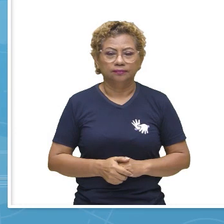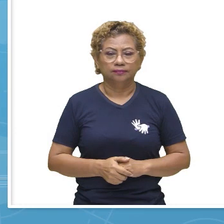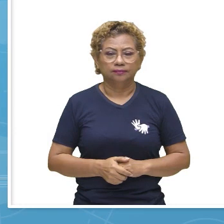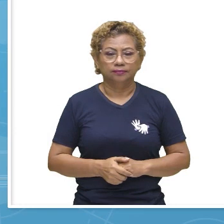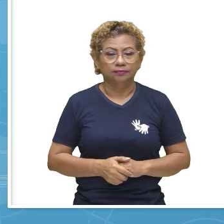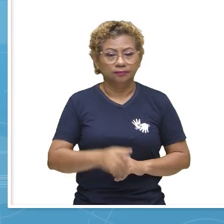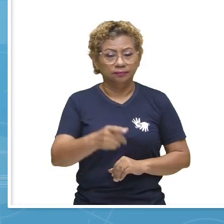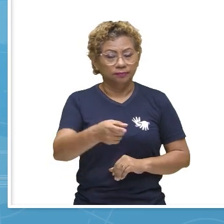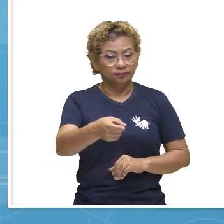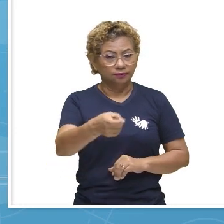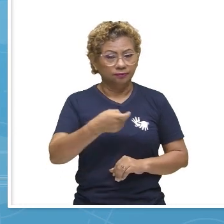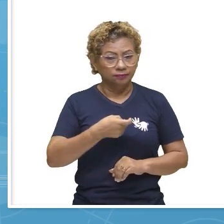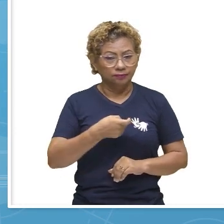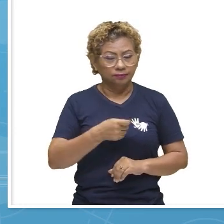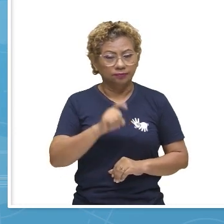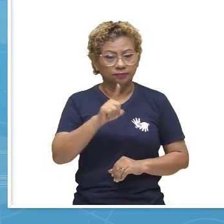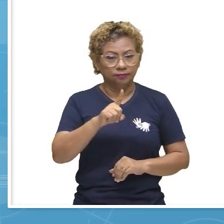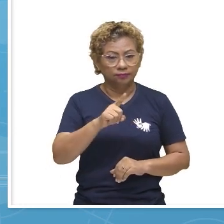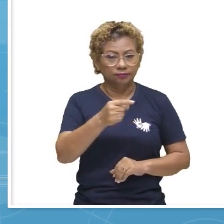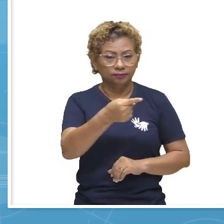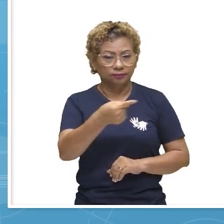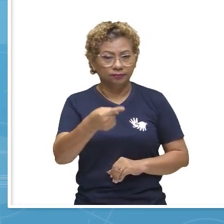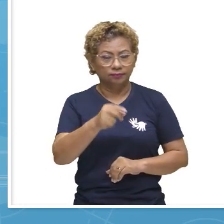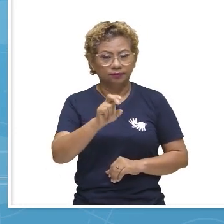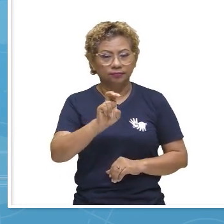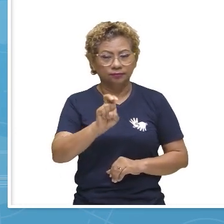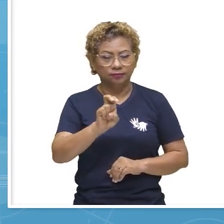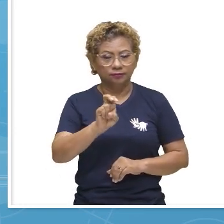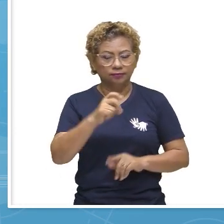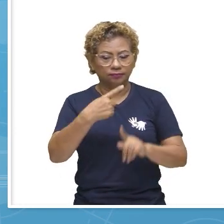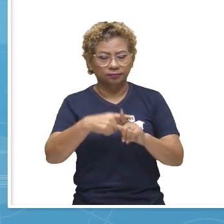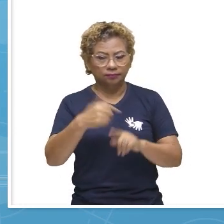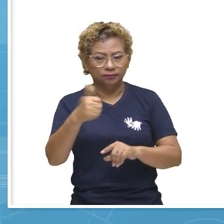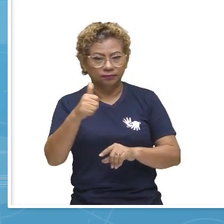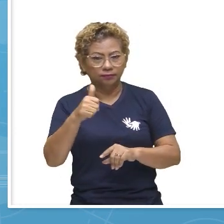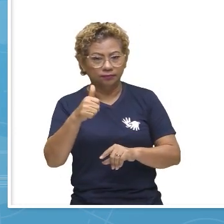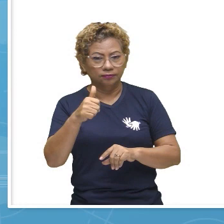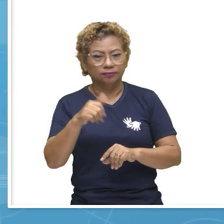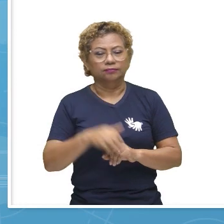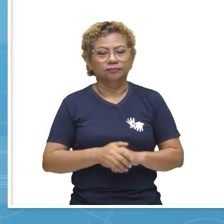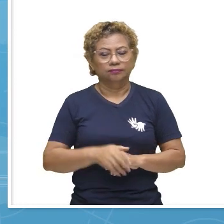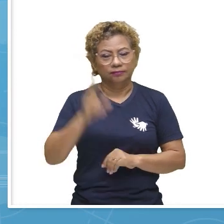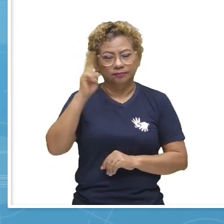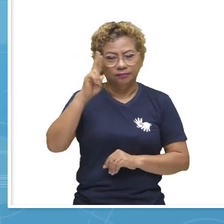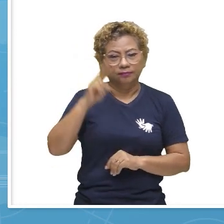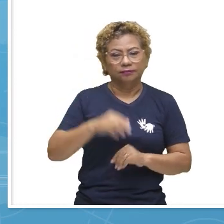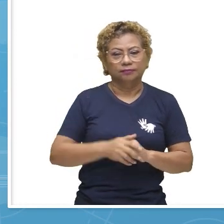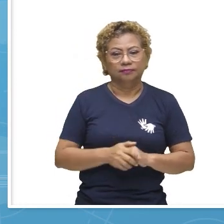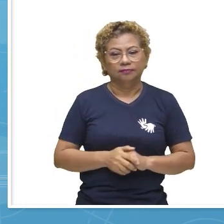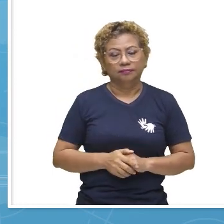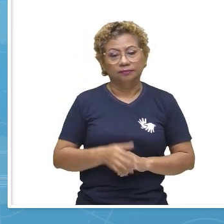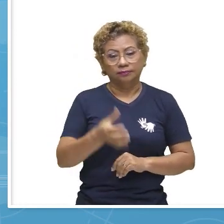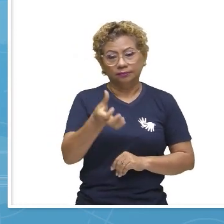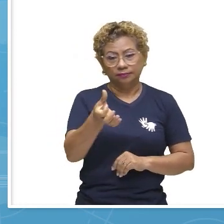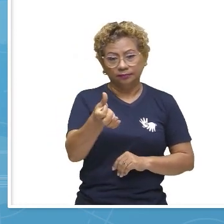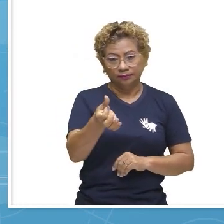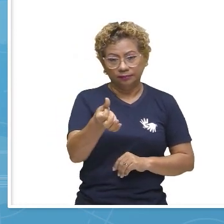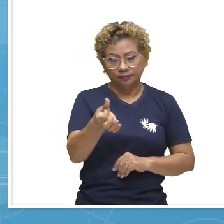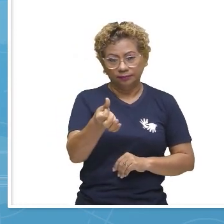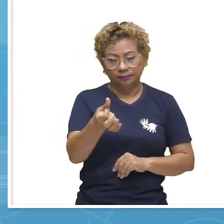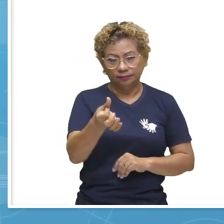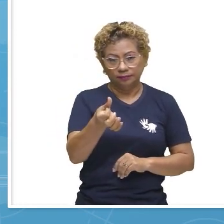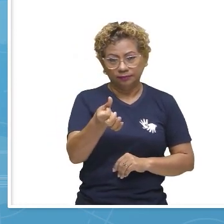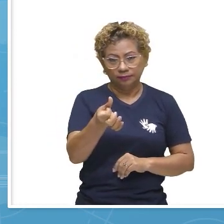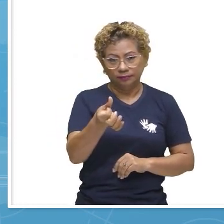x1, menos 5 mais 11. Sinais diferentes, subtrai. Dá 6, né? 11 menos 5